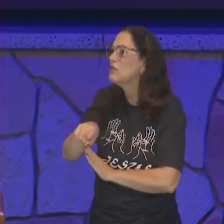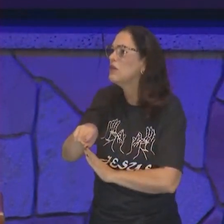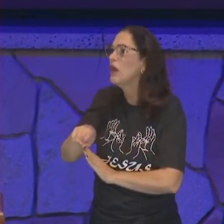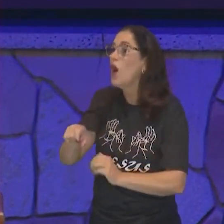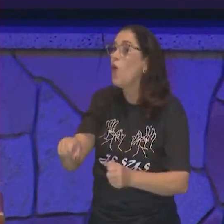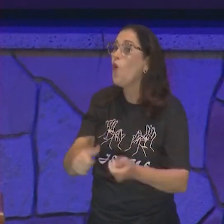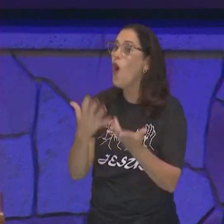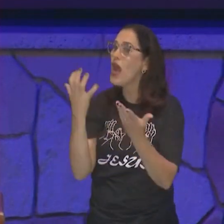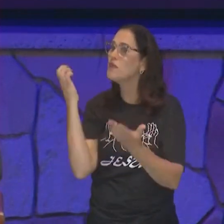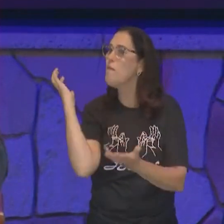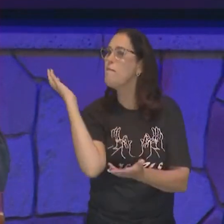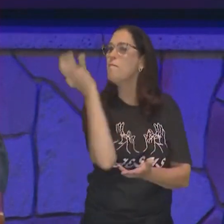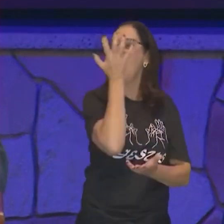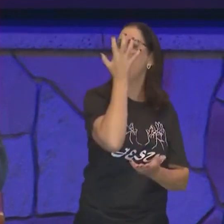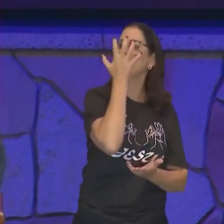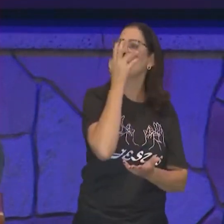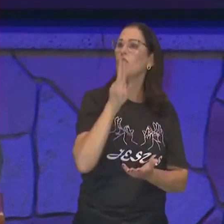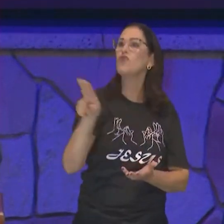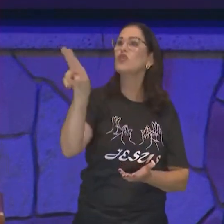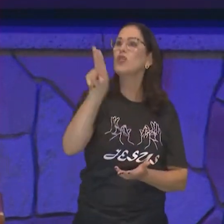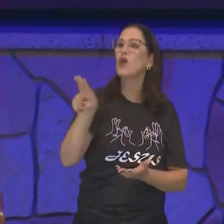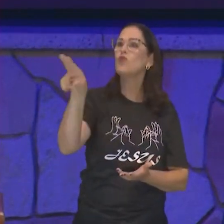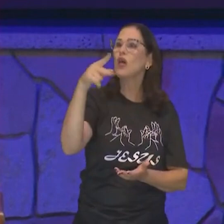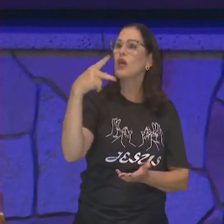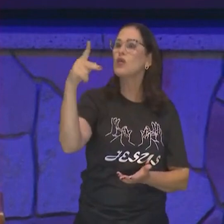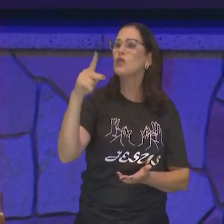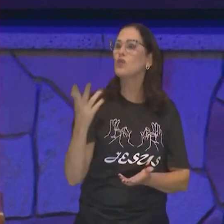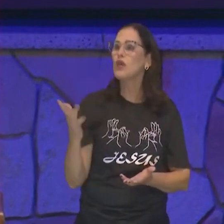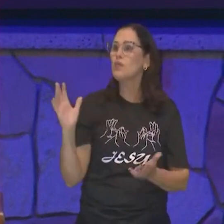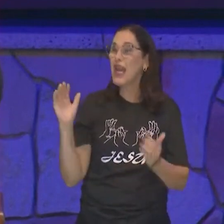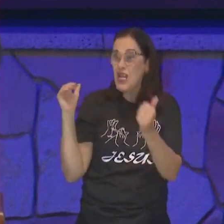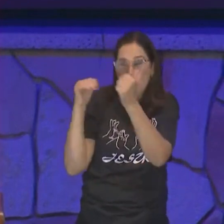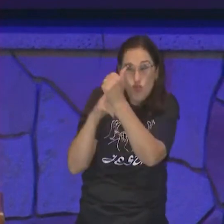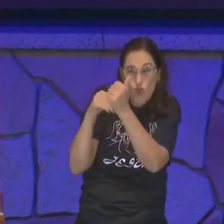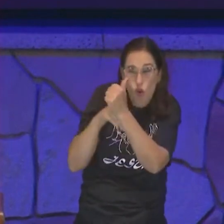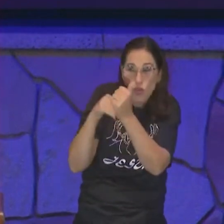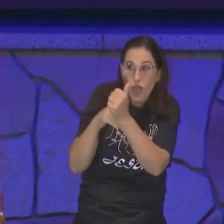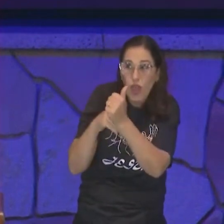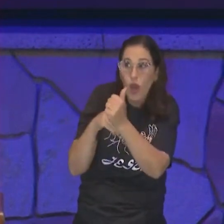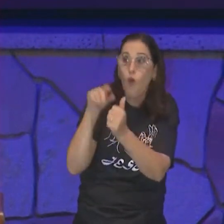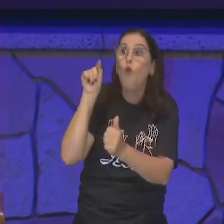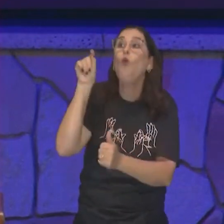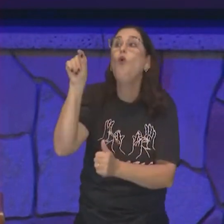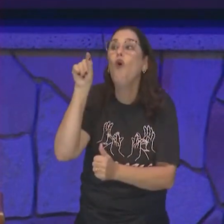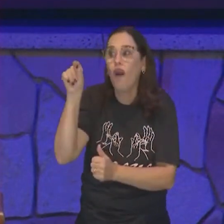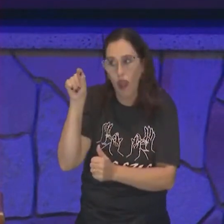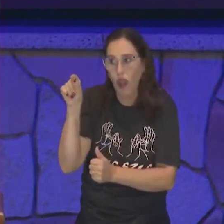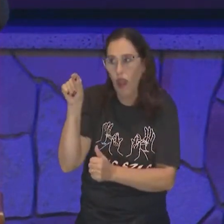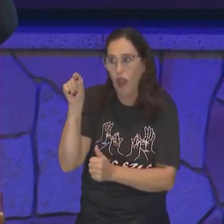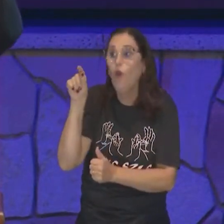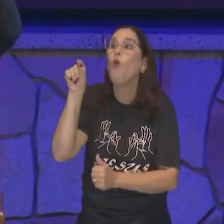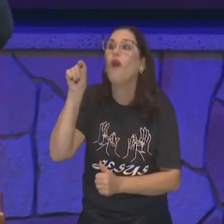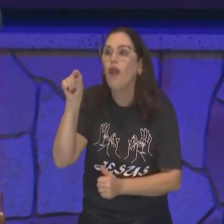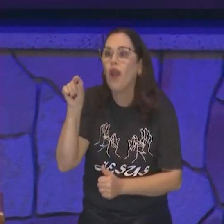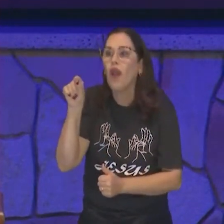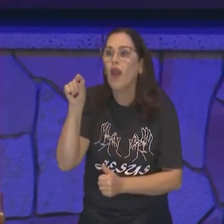Quais máscaras você tem utilizado para esconder o quê? O